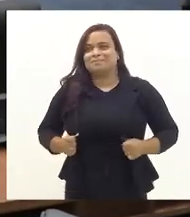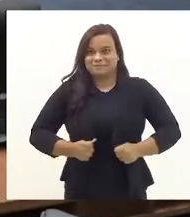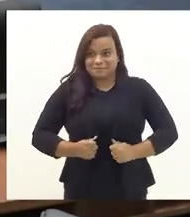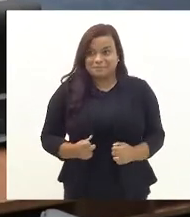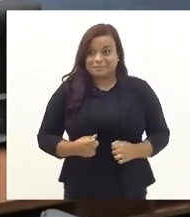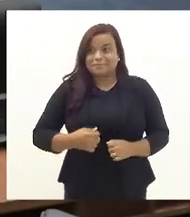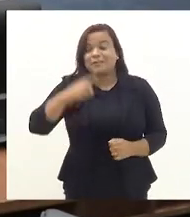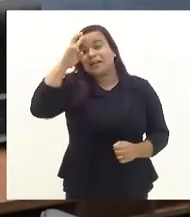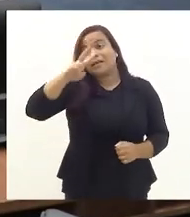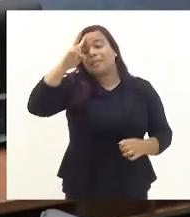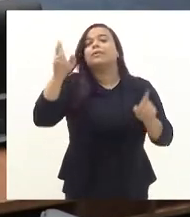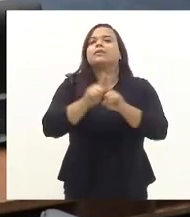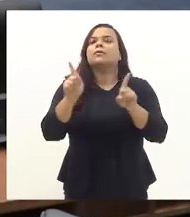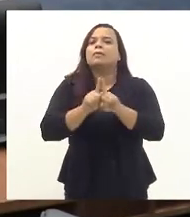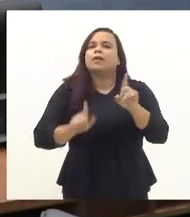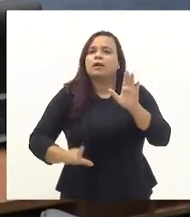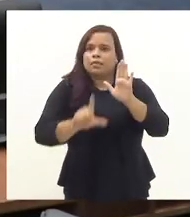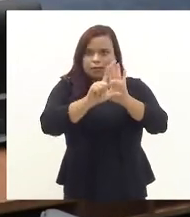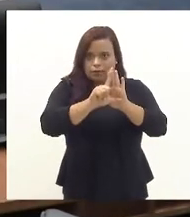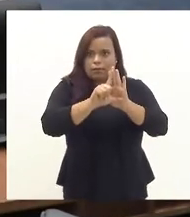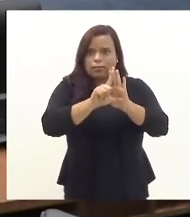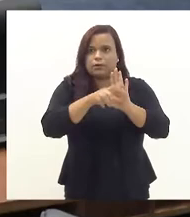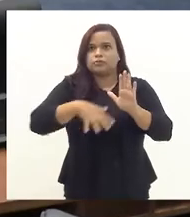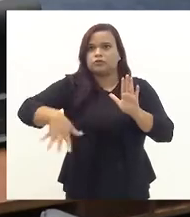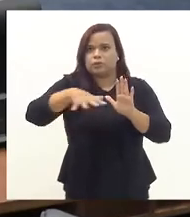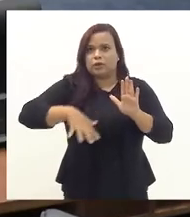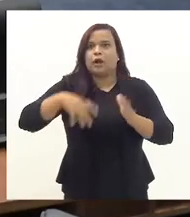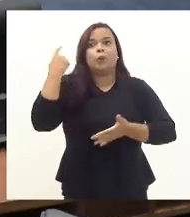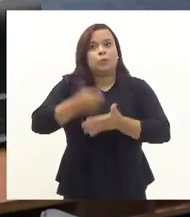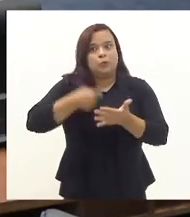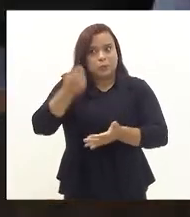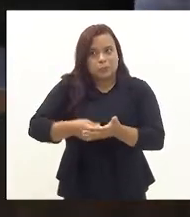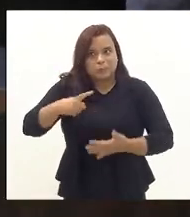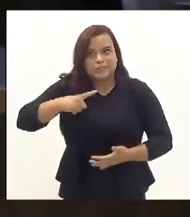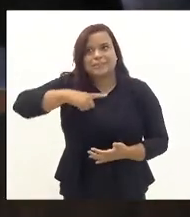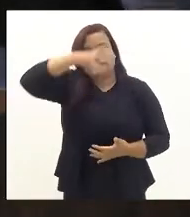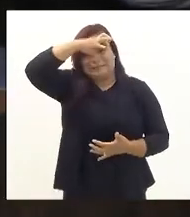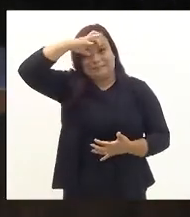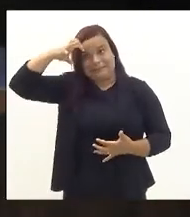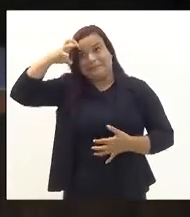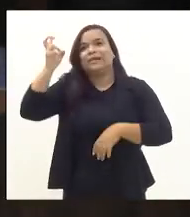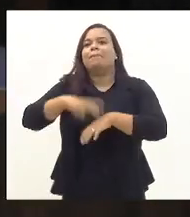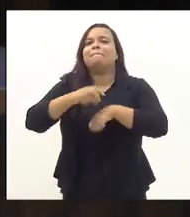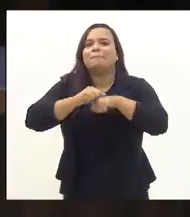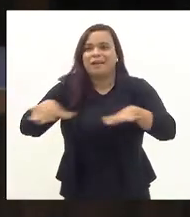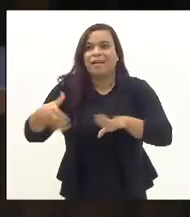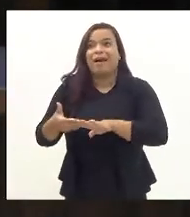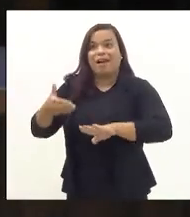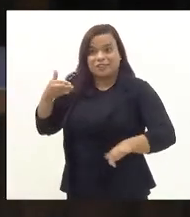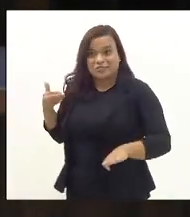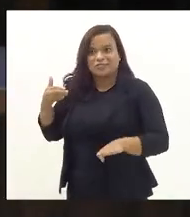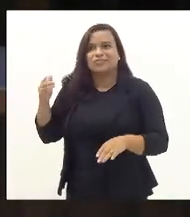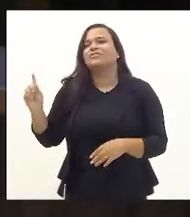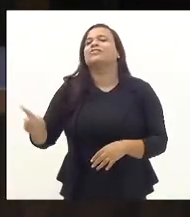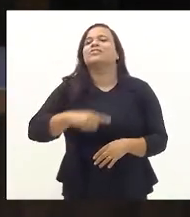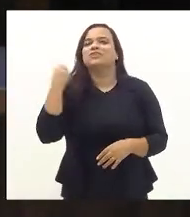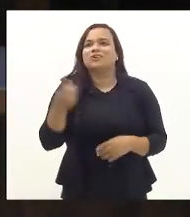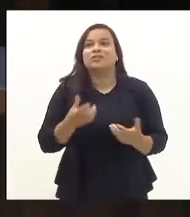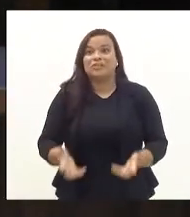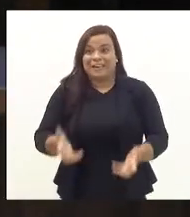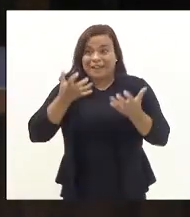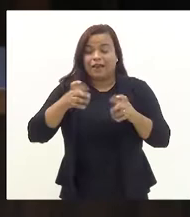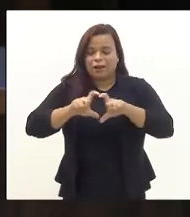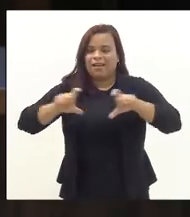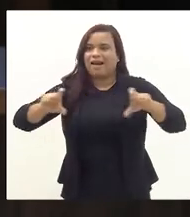Lembrando da nossa lei também da geral, que foi uma luta antes da pandemia, onde a gente quer ingresso